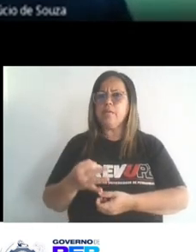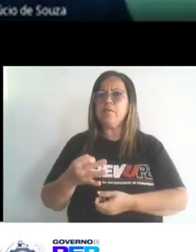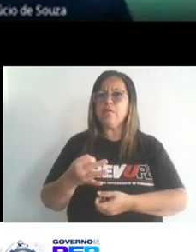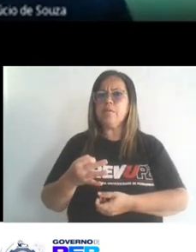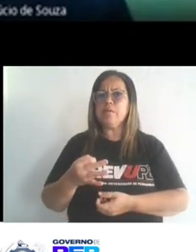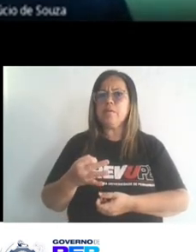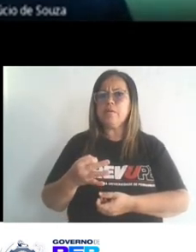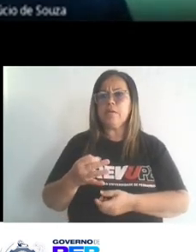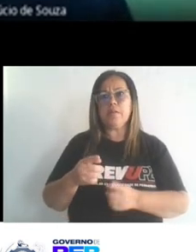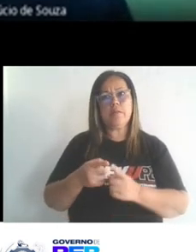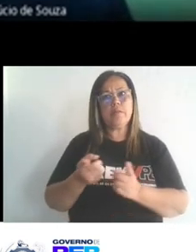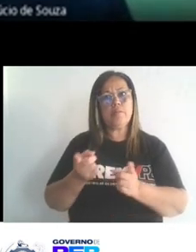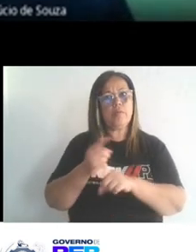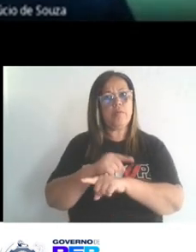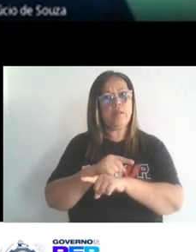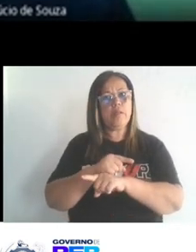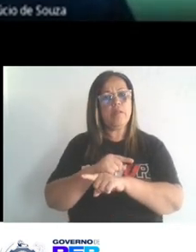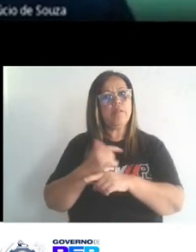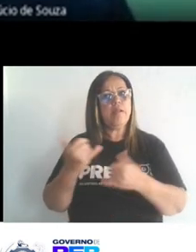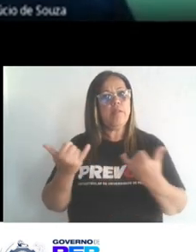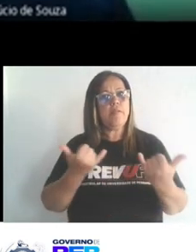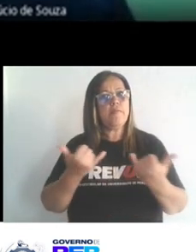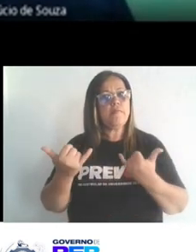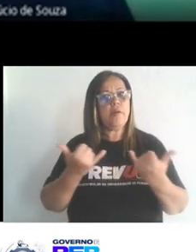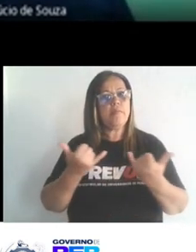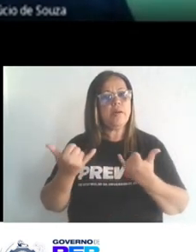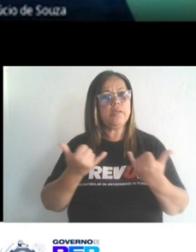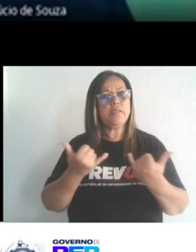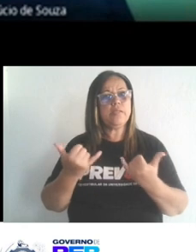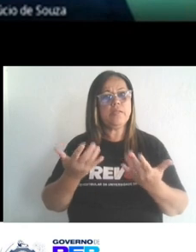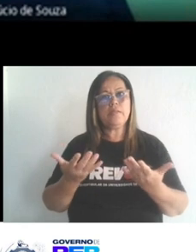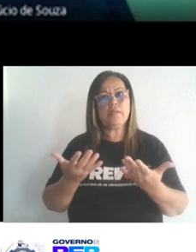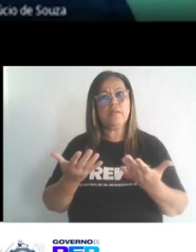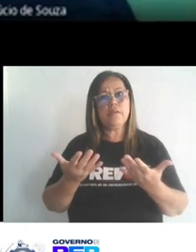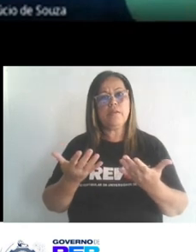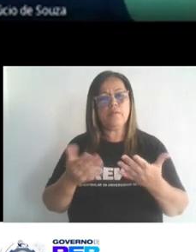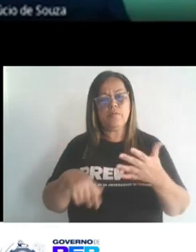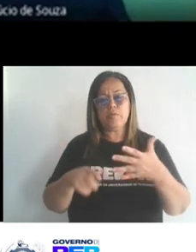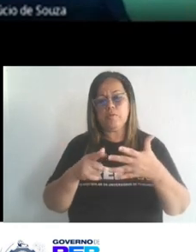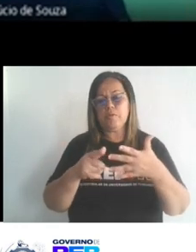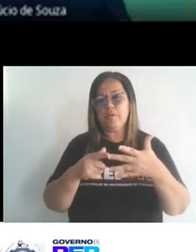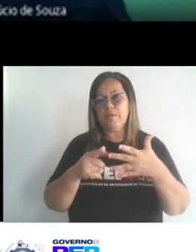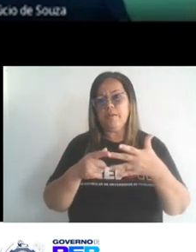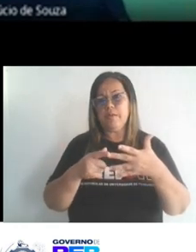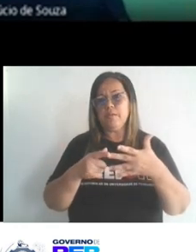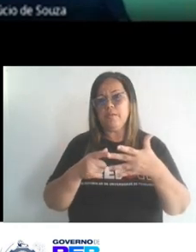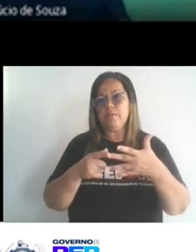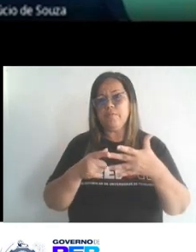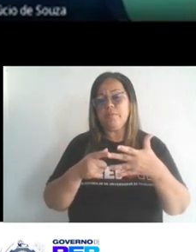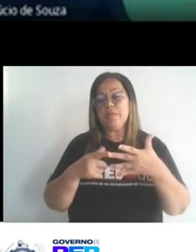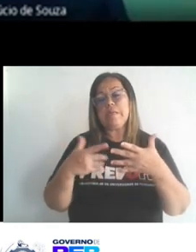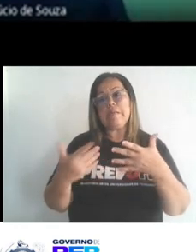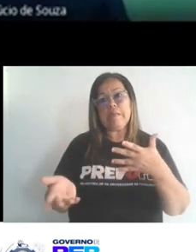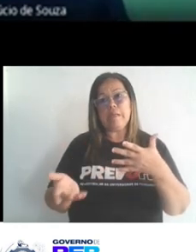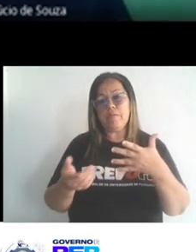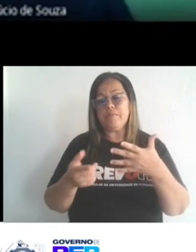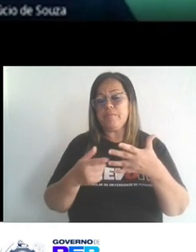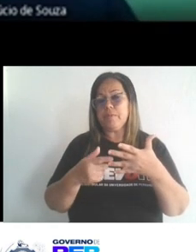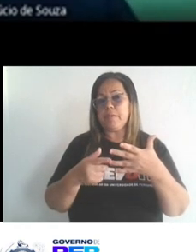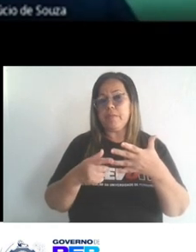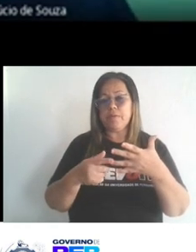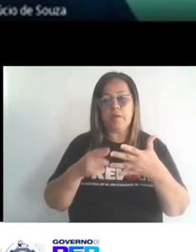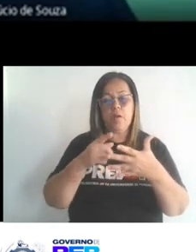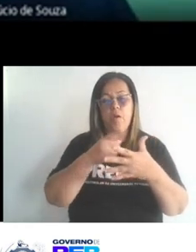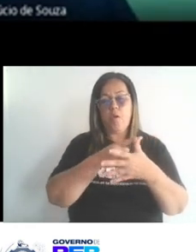ao contrário do que diz a informação do 3 da afirmativa número 3 então 1, 2